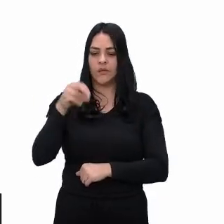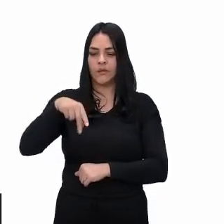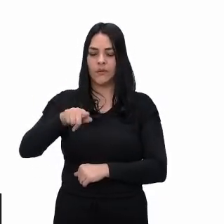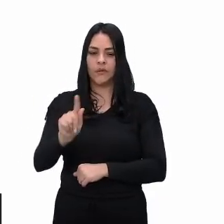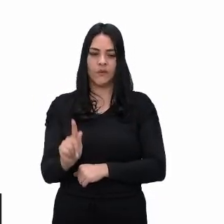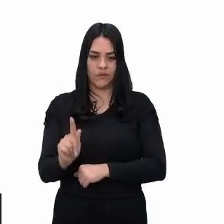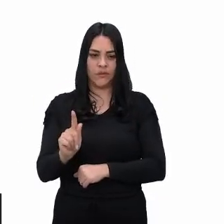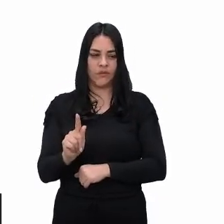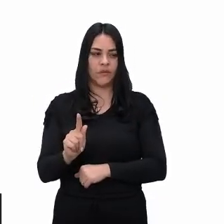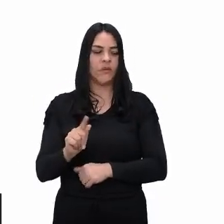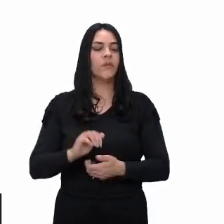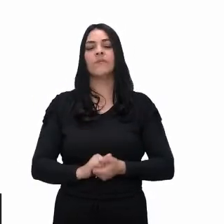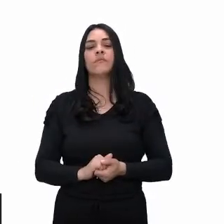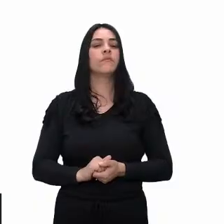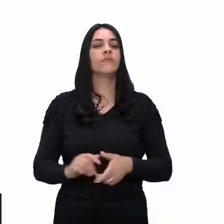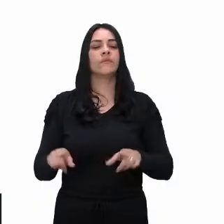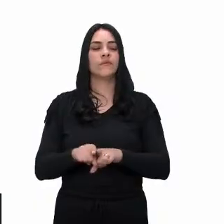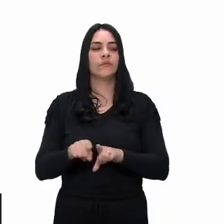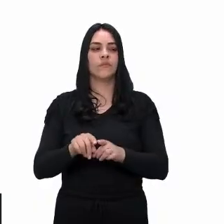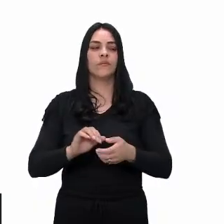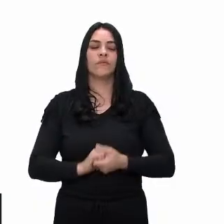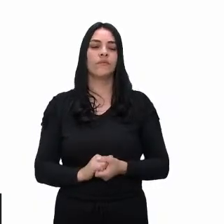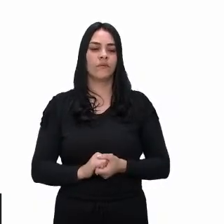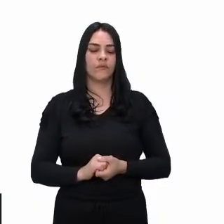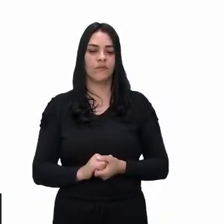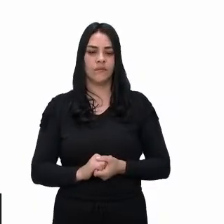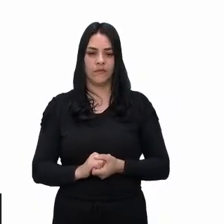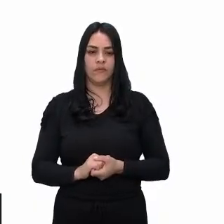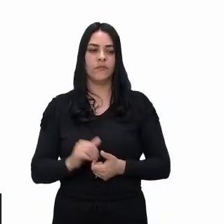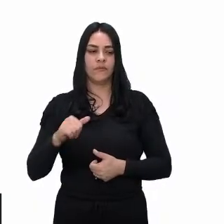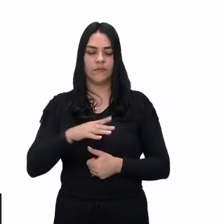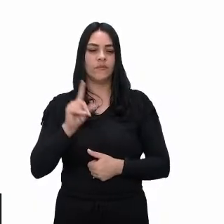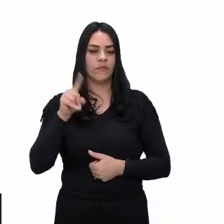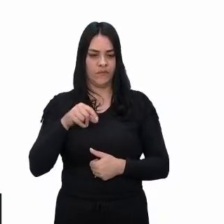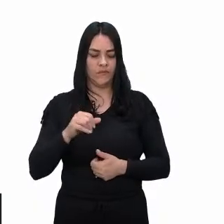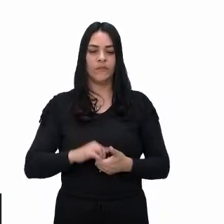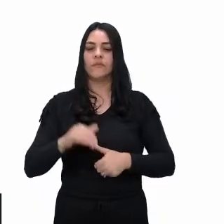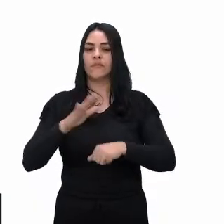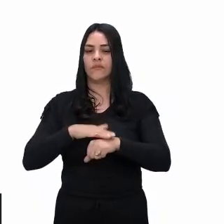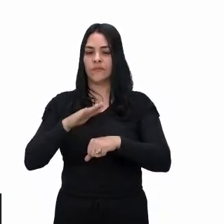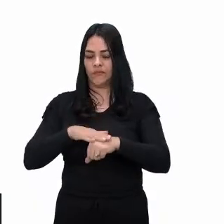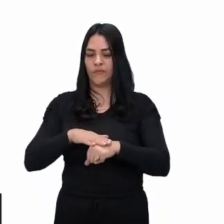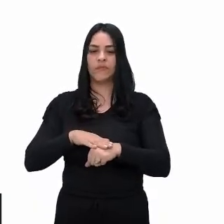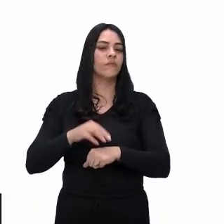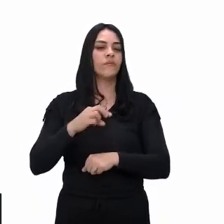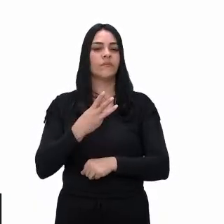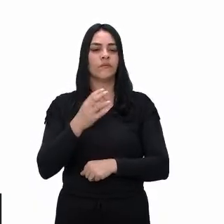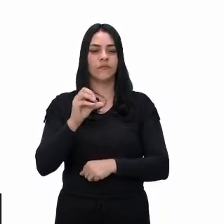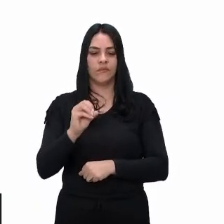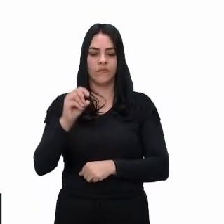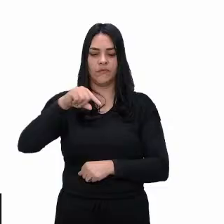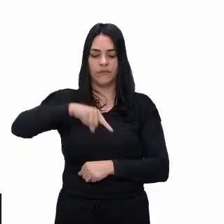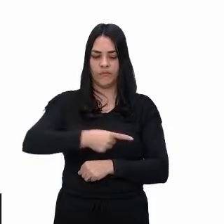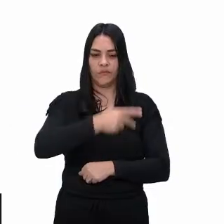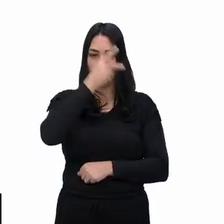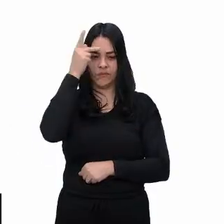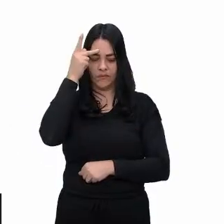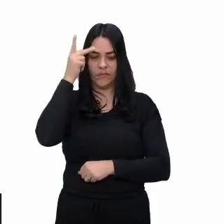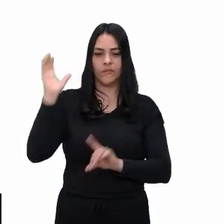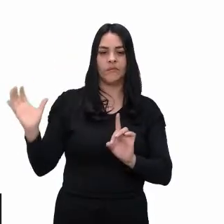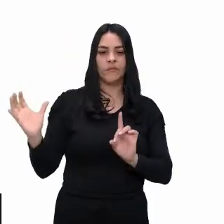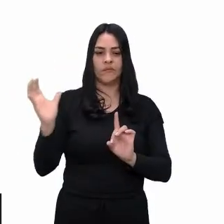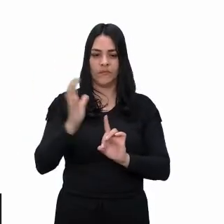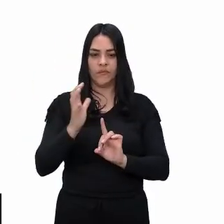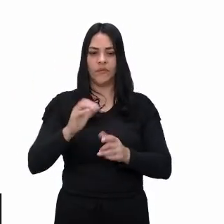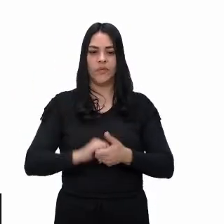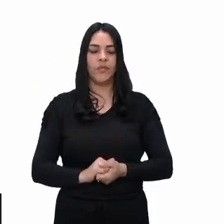escolas, cooperativas, empresas, cidades, mais de 700 ações e 30 mil pessoas impactadas ao longo das